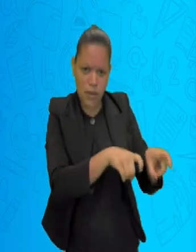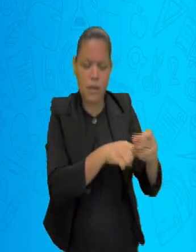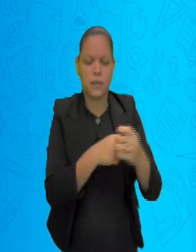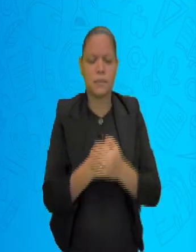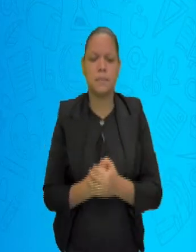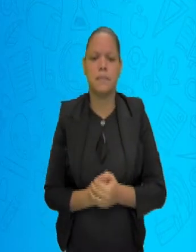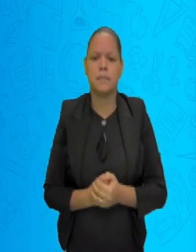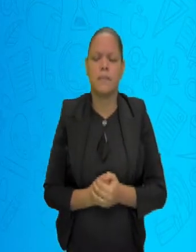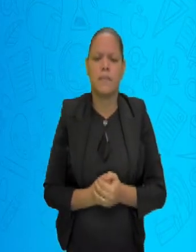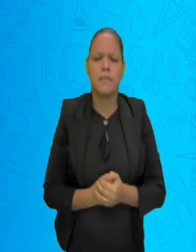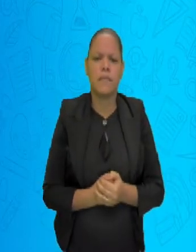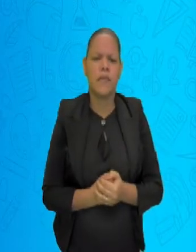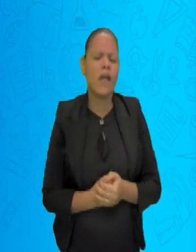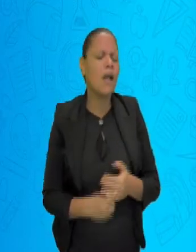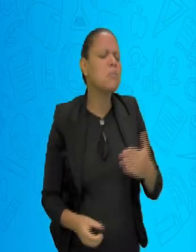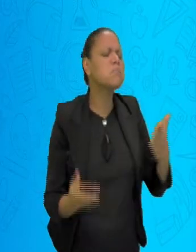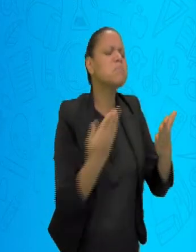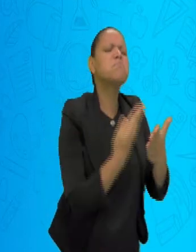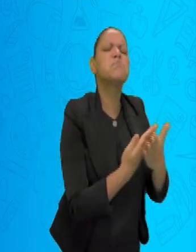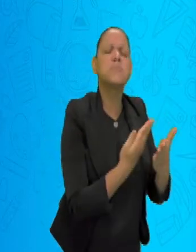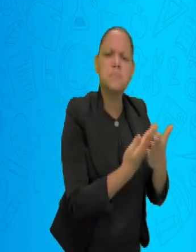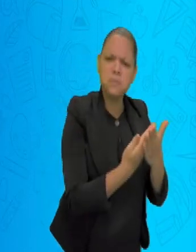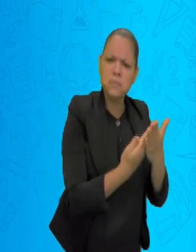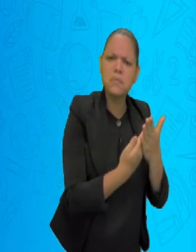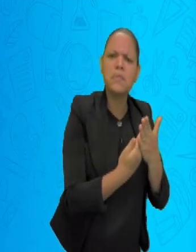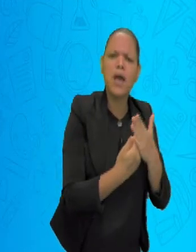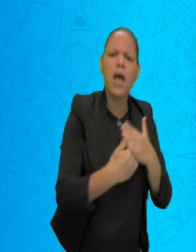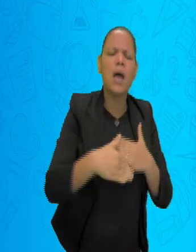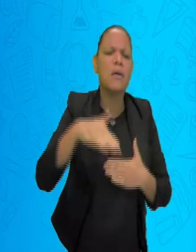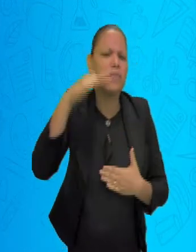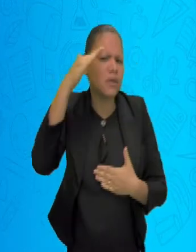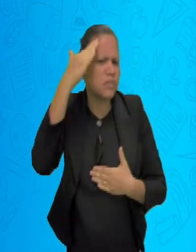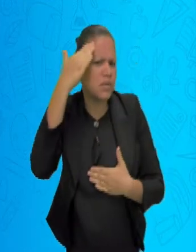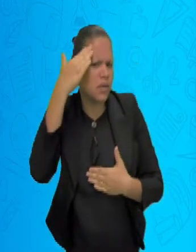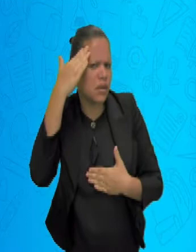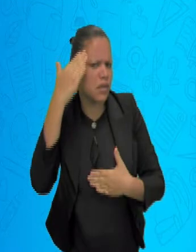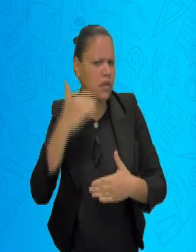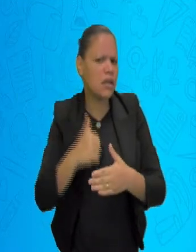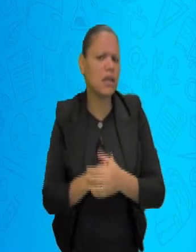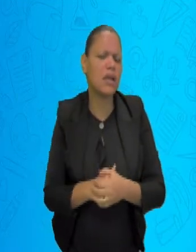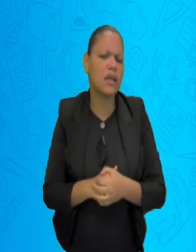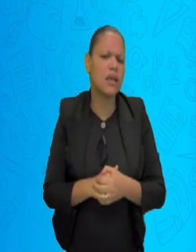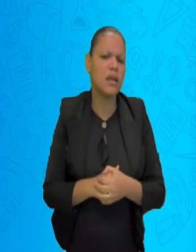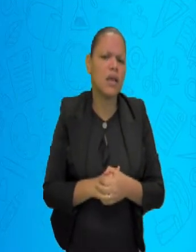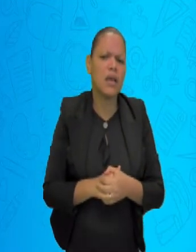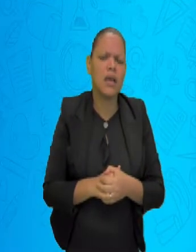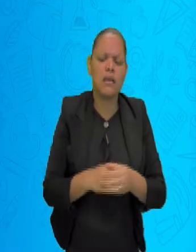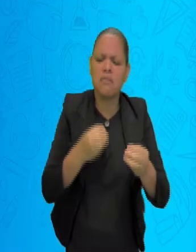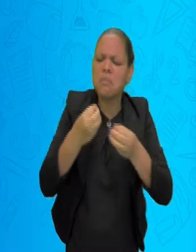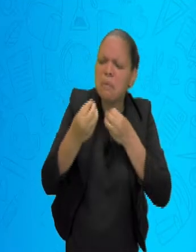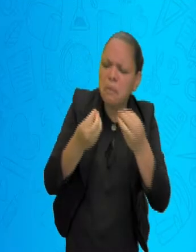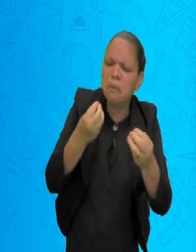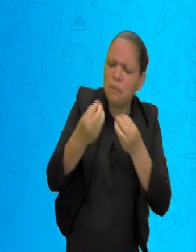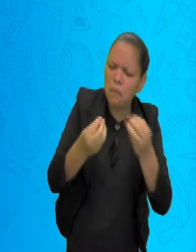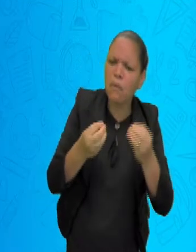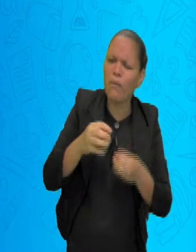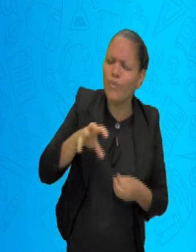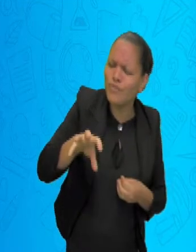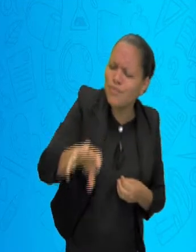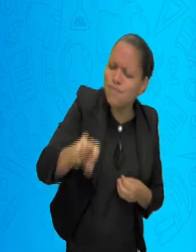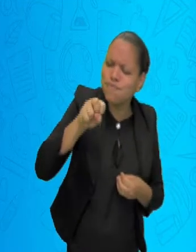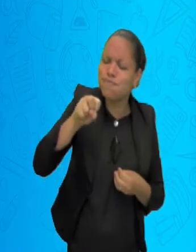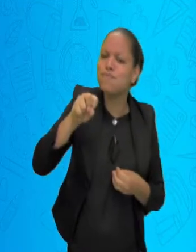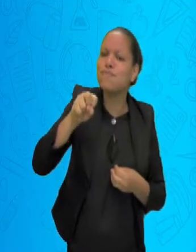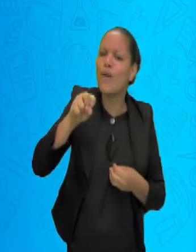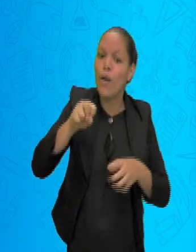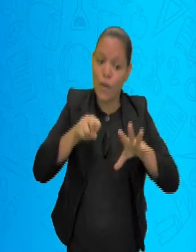setor primário, vamos entrar na classe do extrativismo. Falar sobre o extrativismo lembra a